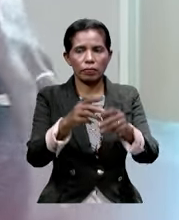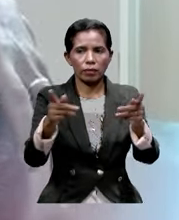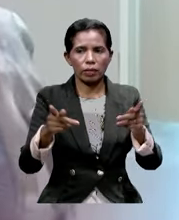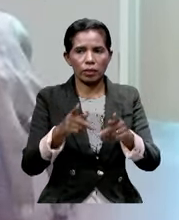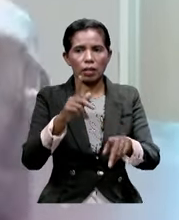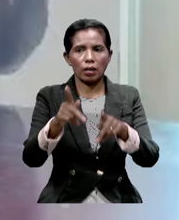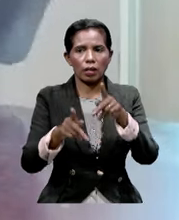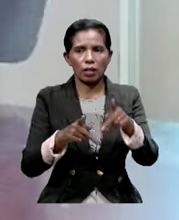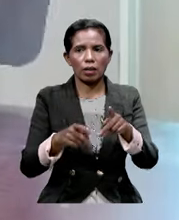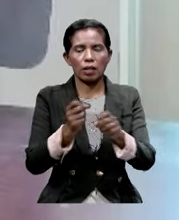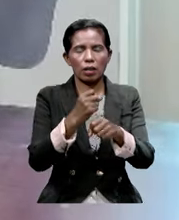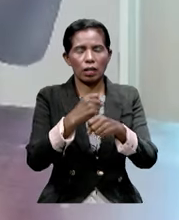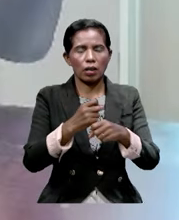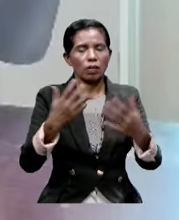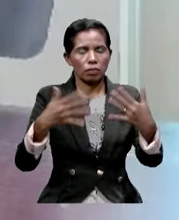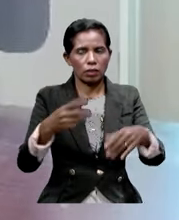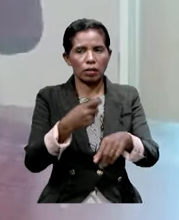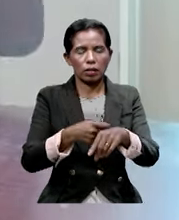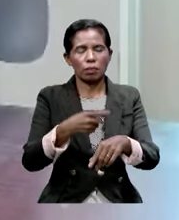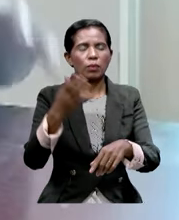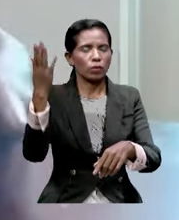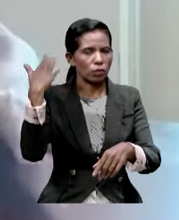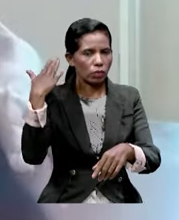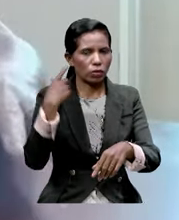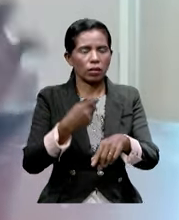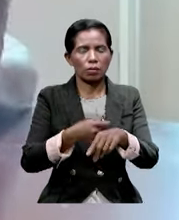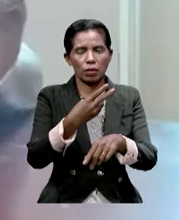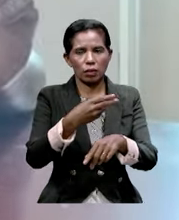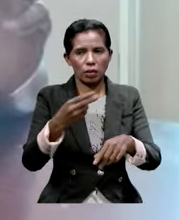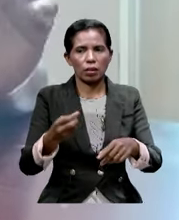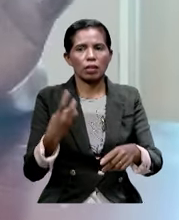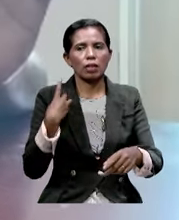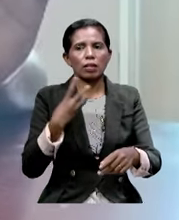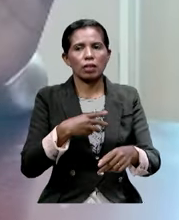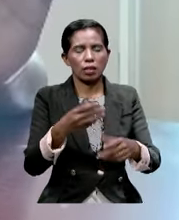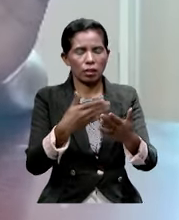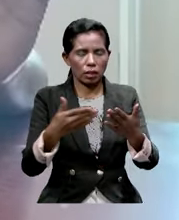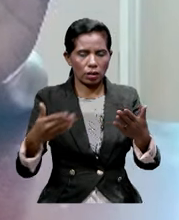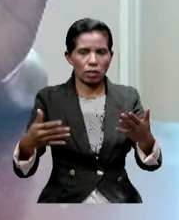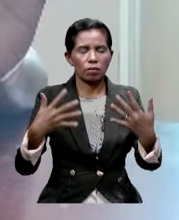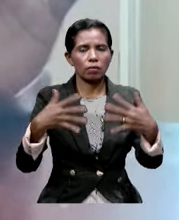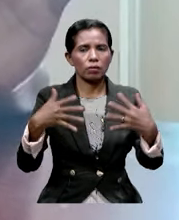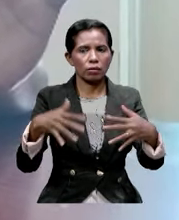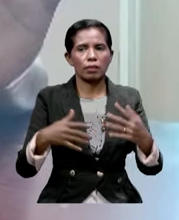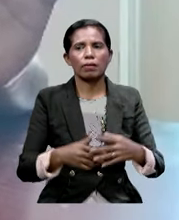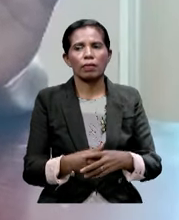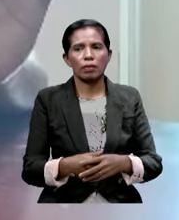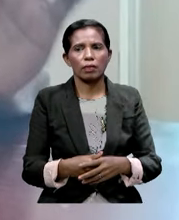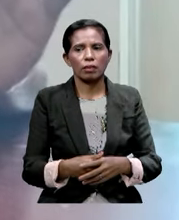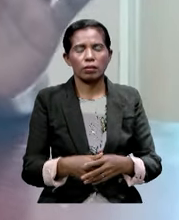mamai alfono tempo portugues tempo ida pasado sira acontece nebe itania material